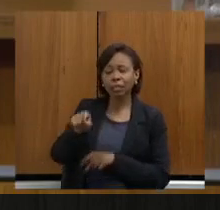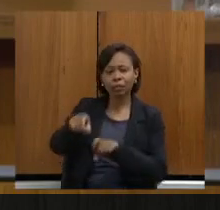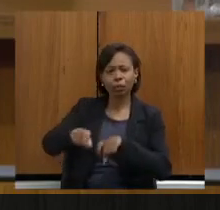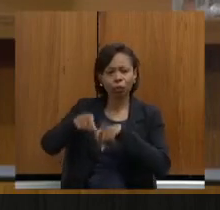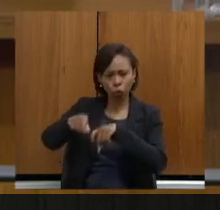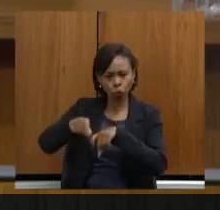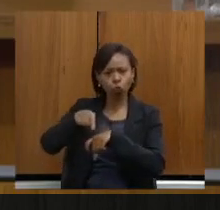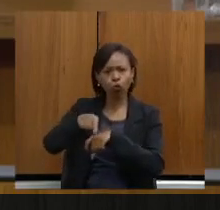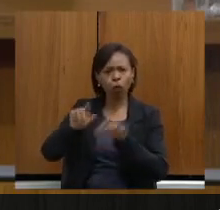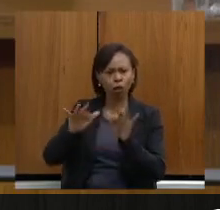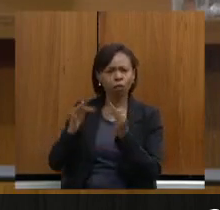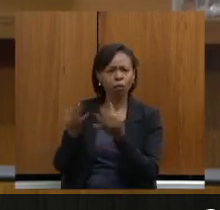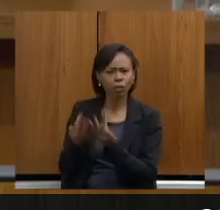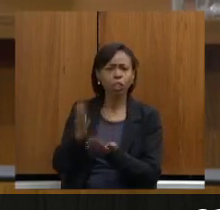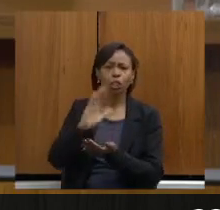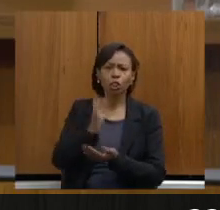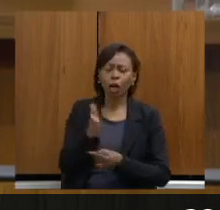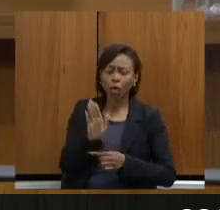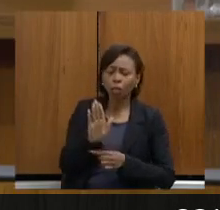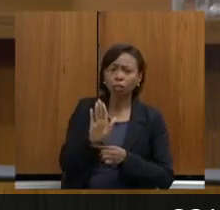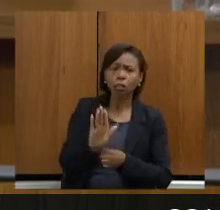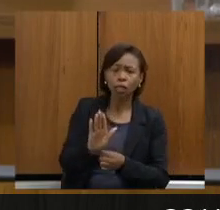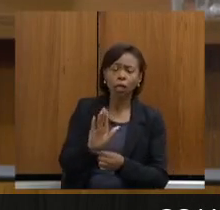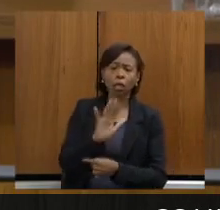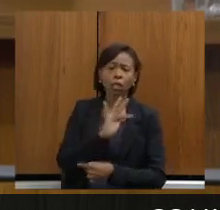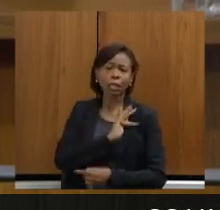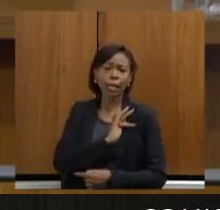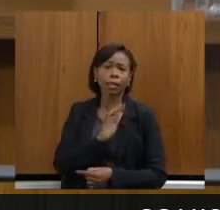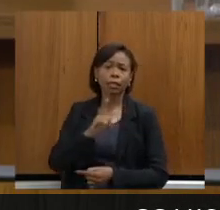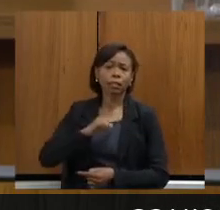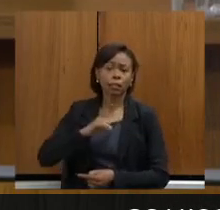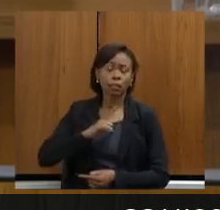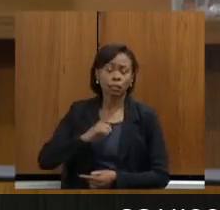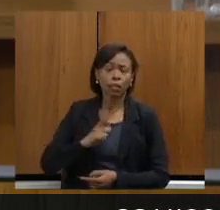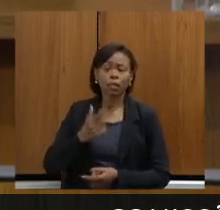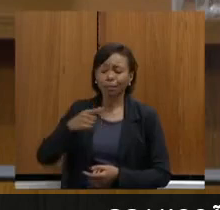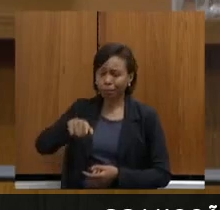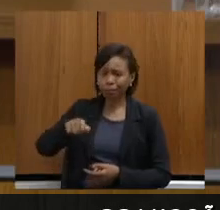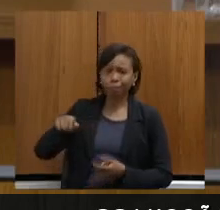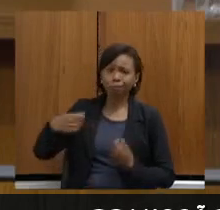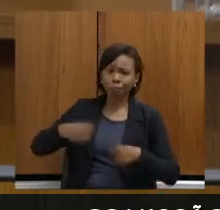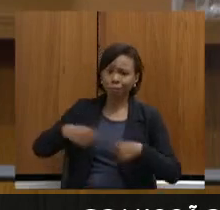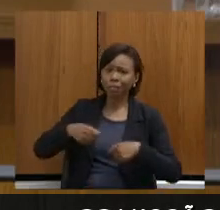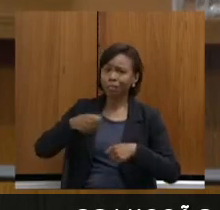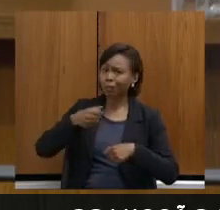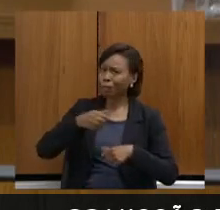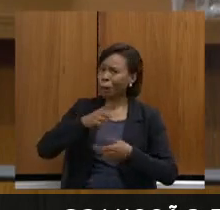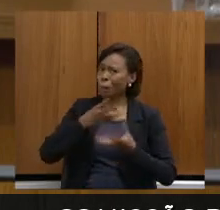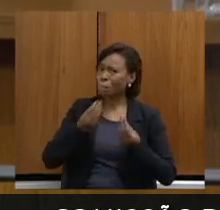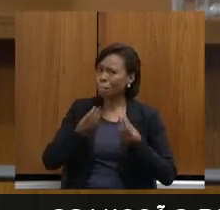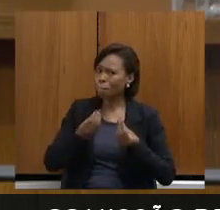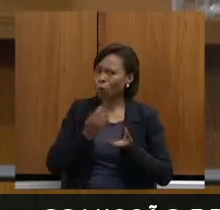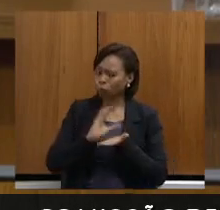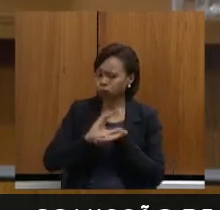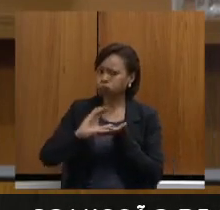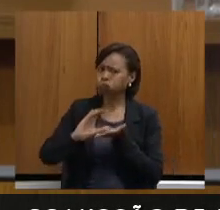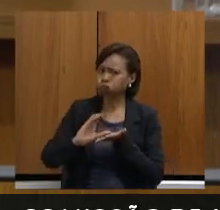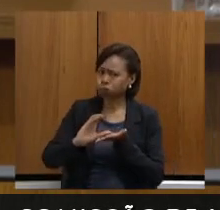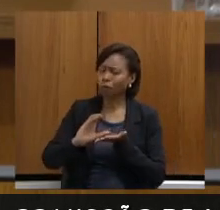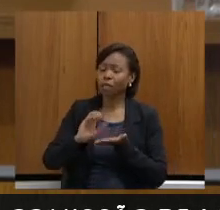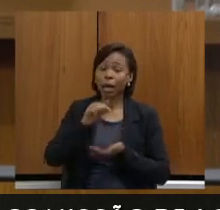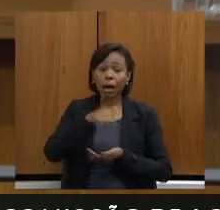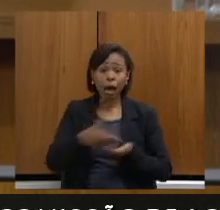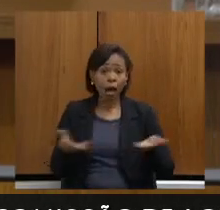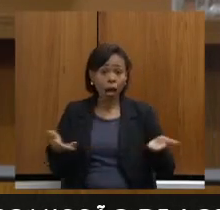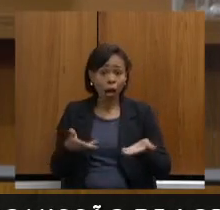familiares que já tem assistência técnica tem o apoio a nossa empresa de pesquisa nem precisa de muito recurso e agora parece um pouco o Estado